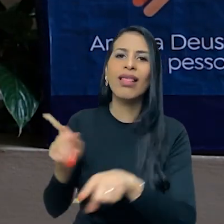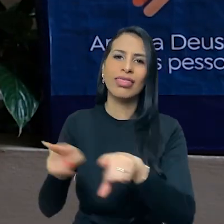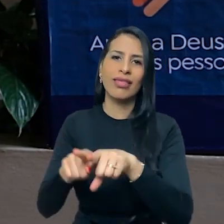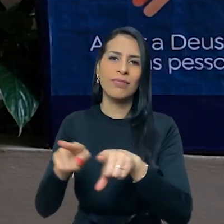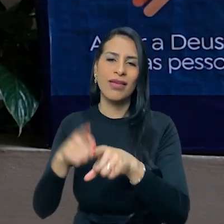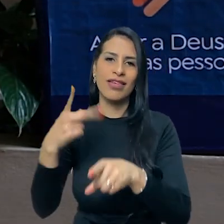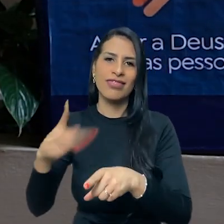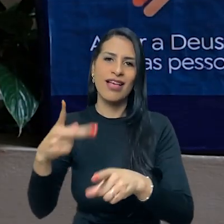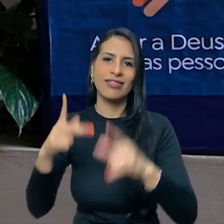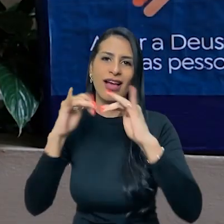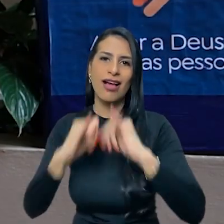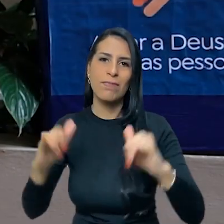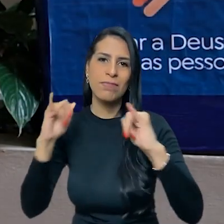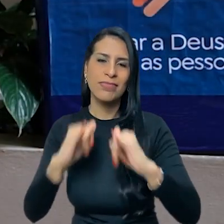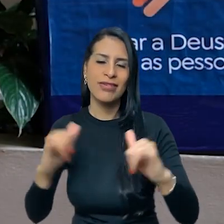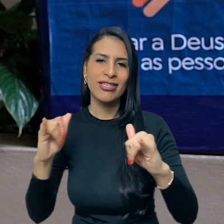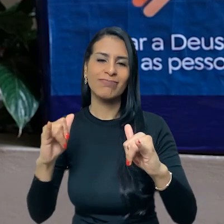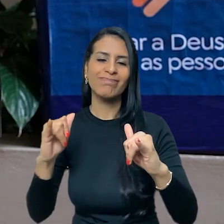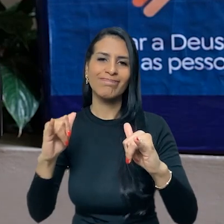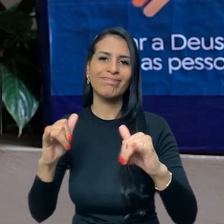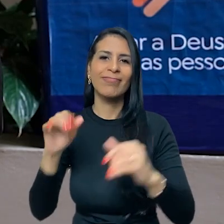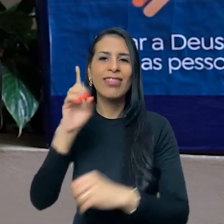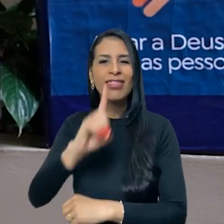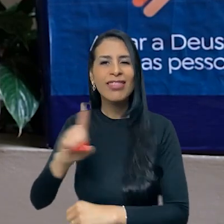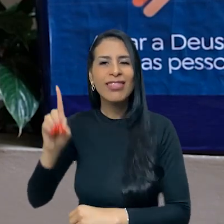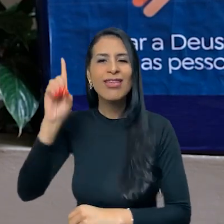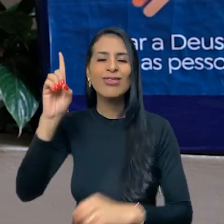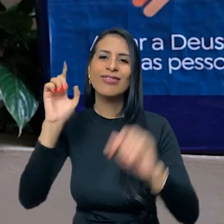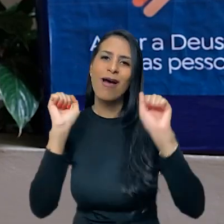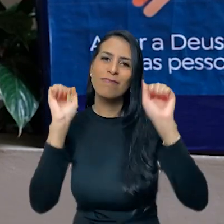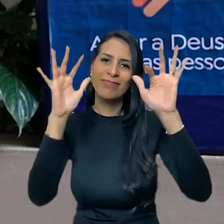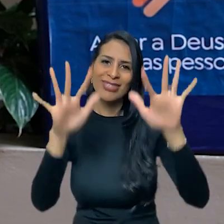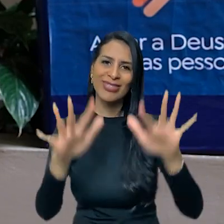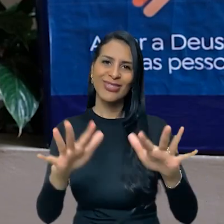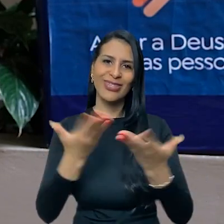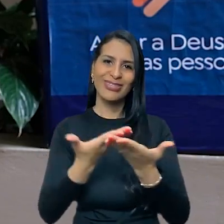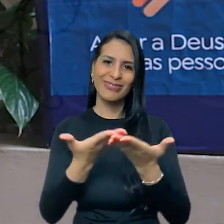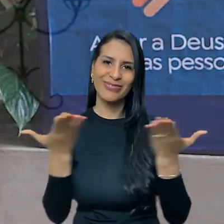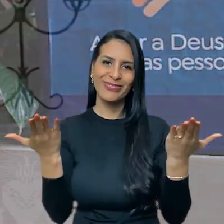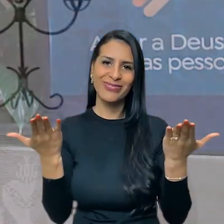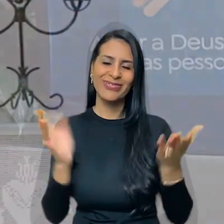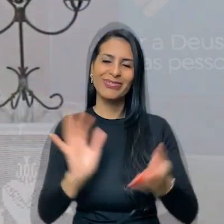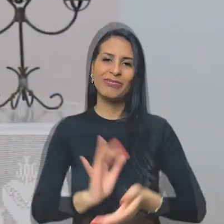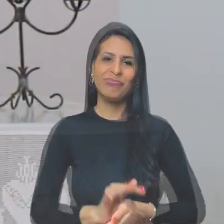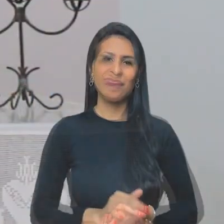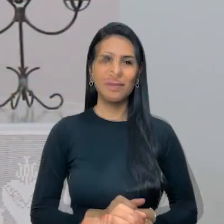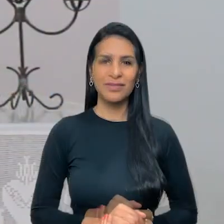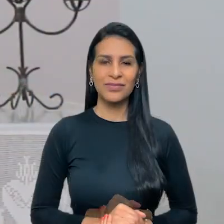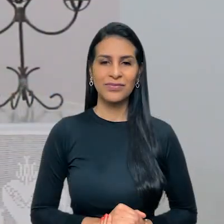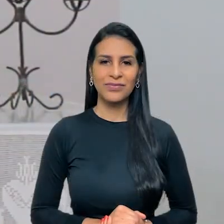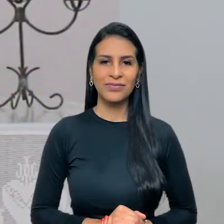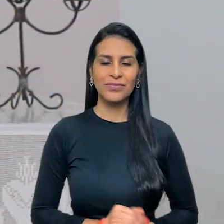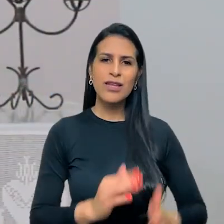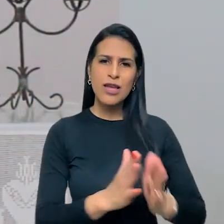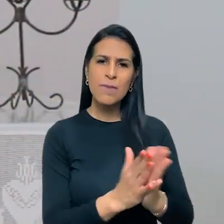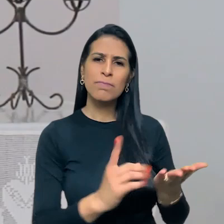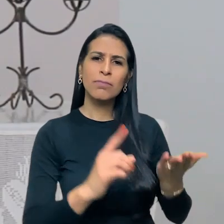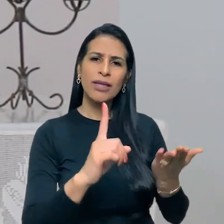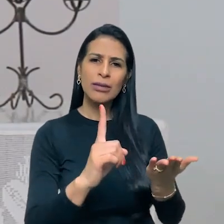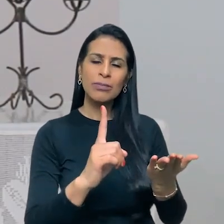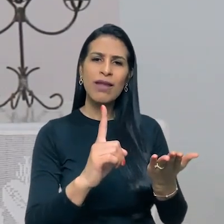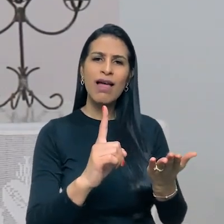campanha. Que a bênção de Deus seja com você. Eis a palavra do